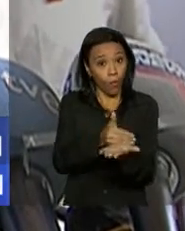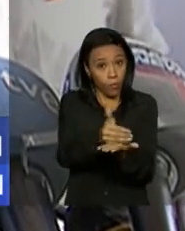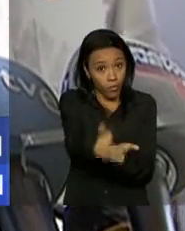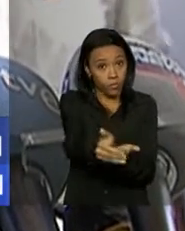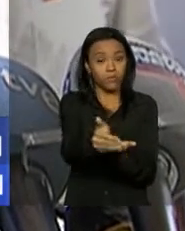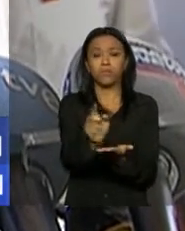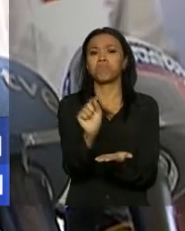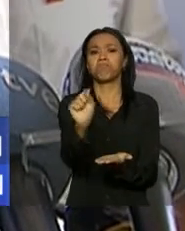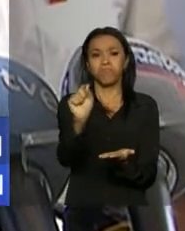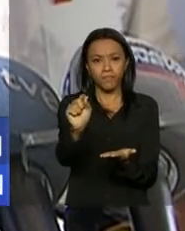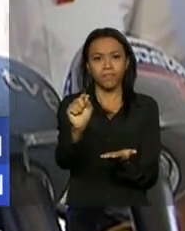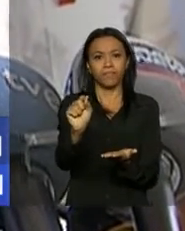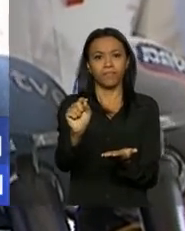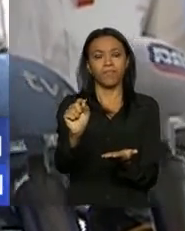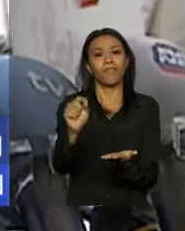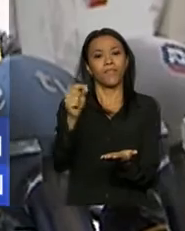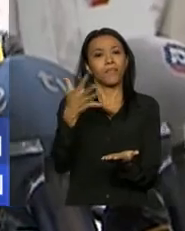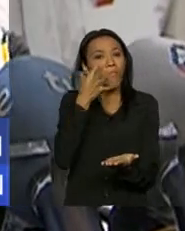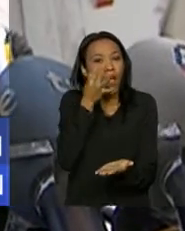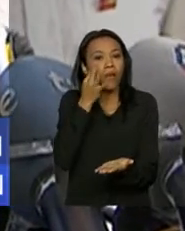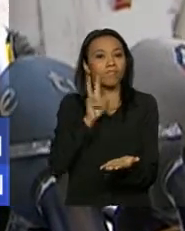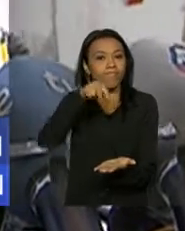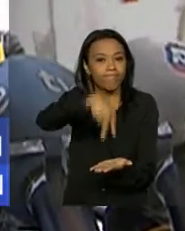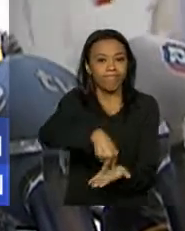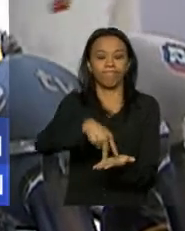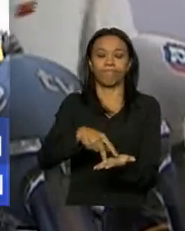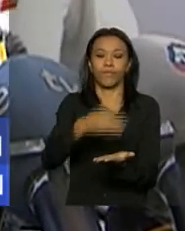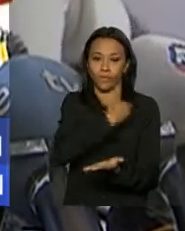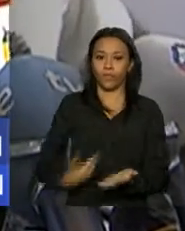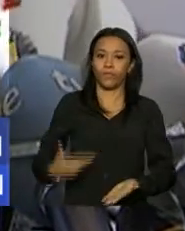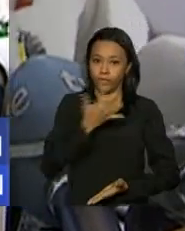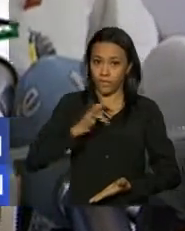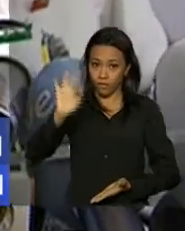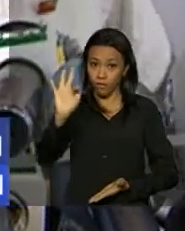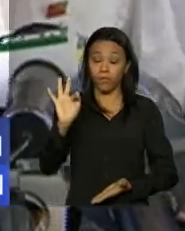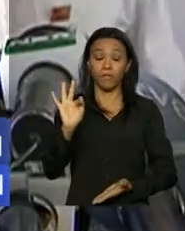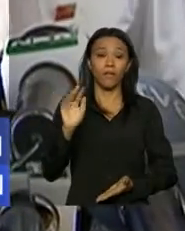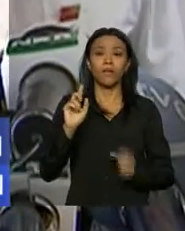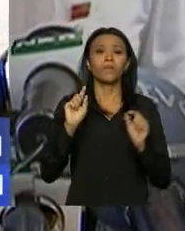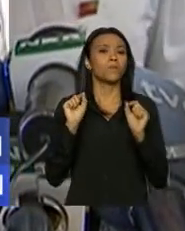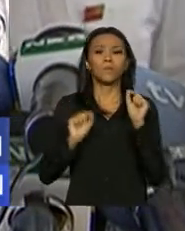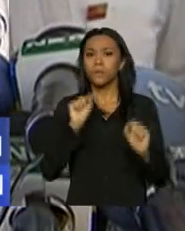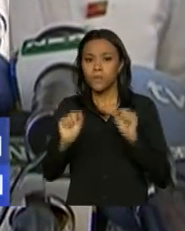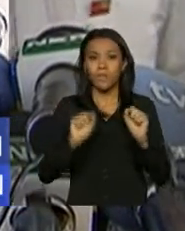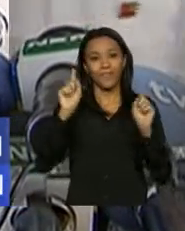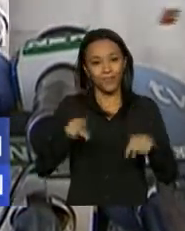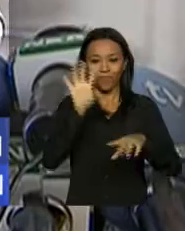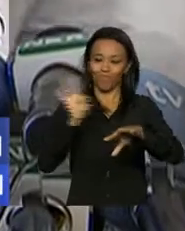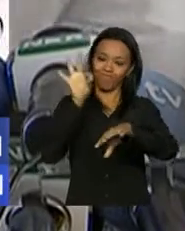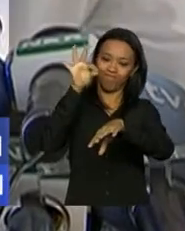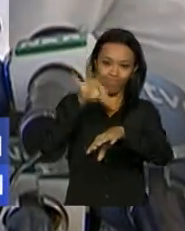campanha mais presencial que o governo federal fará para a questão do